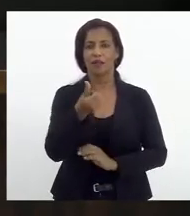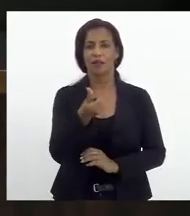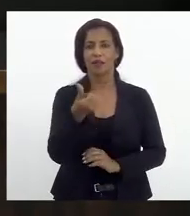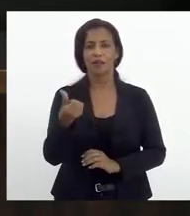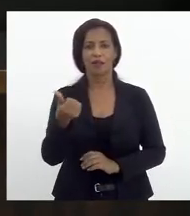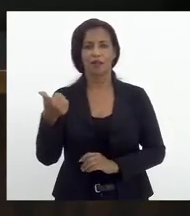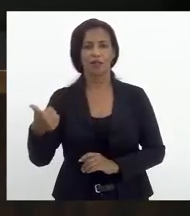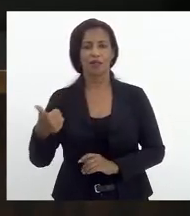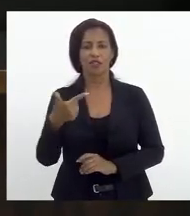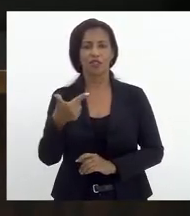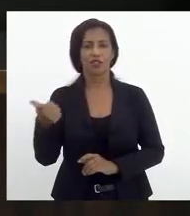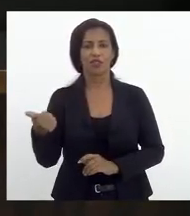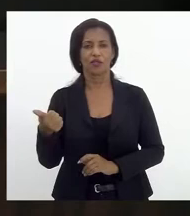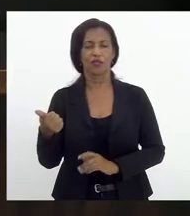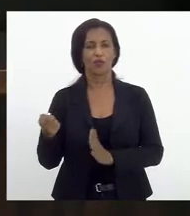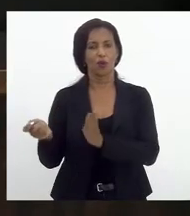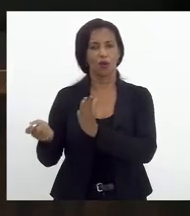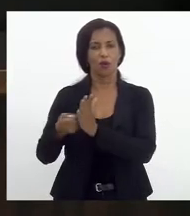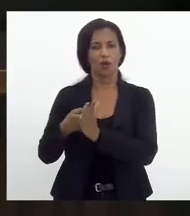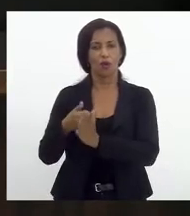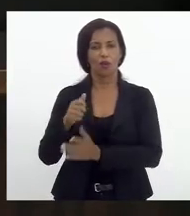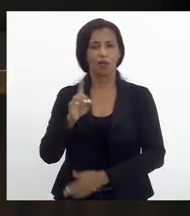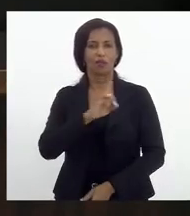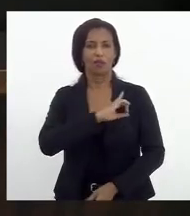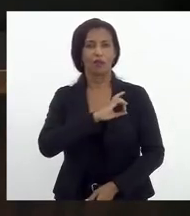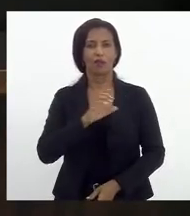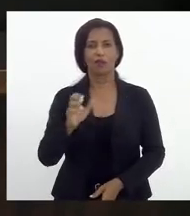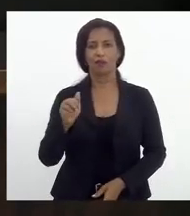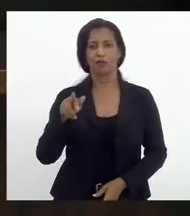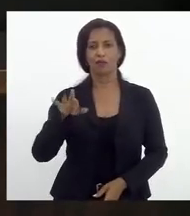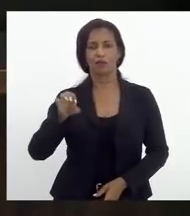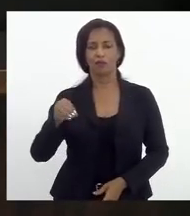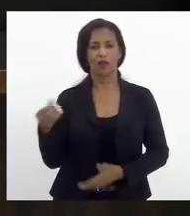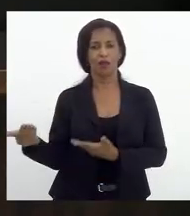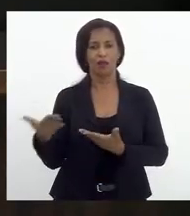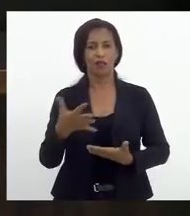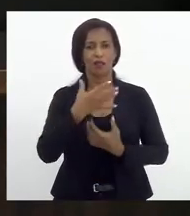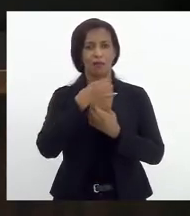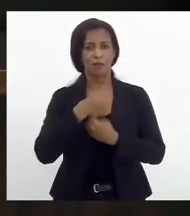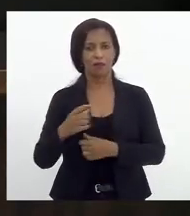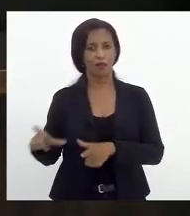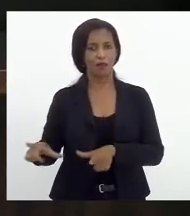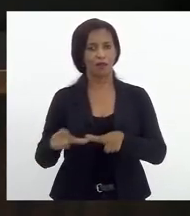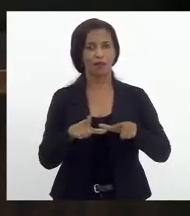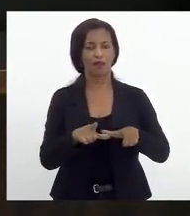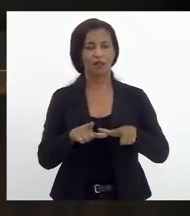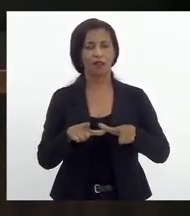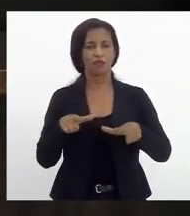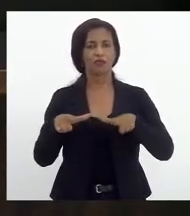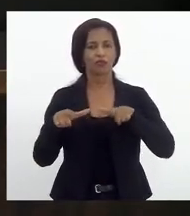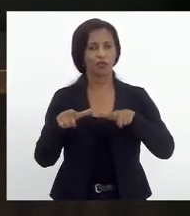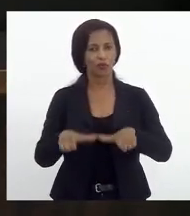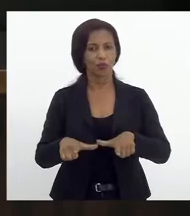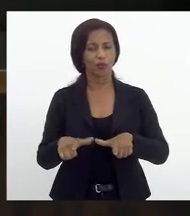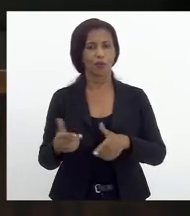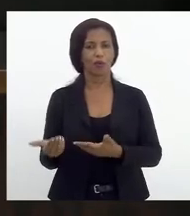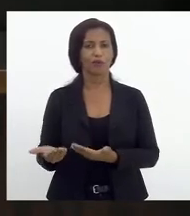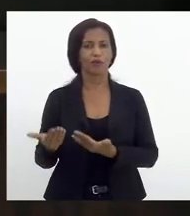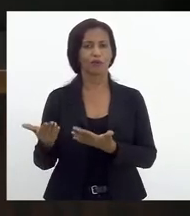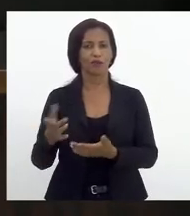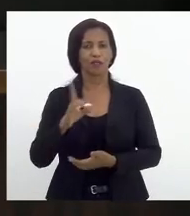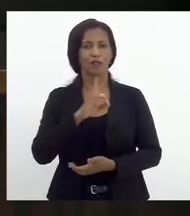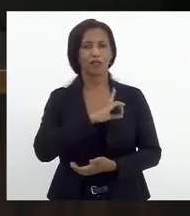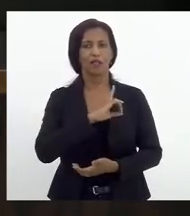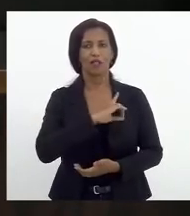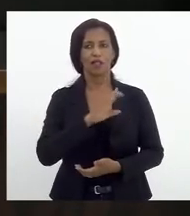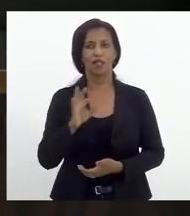661, de 21, de autoria do deputado delegado Carlos Augusto. Concede medalha Tiradentes, respectivo diploma, à excelentíssima